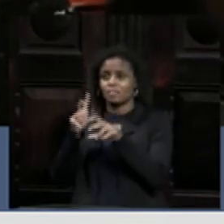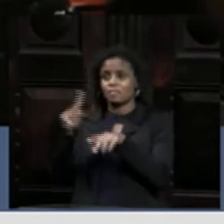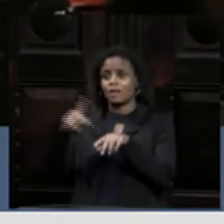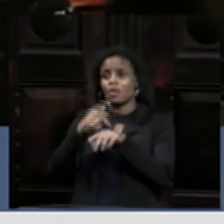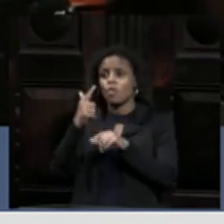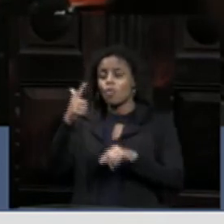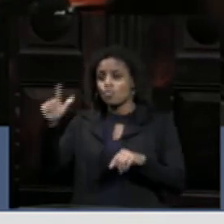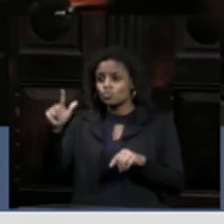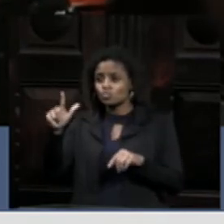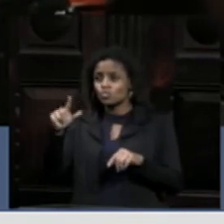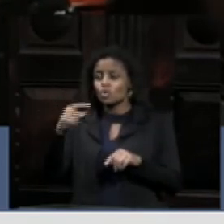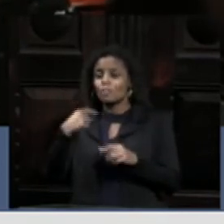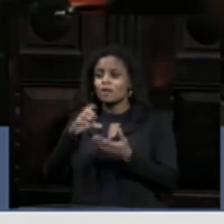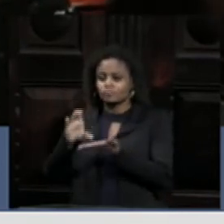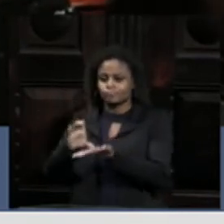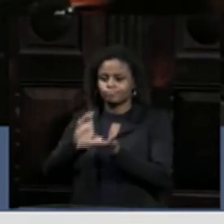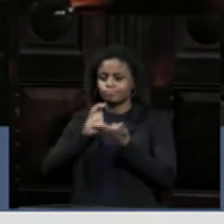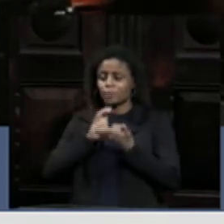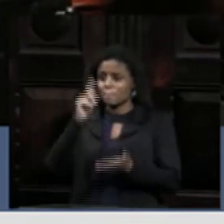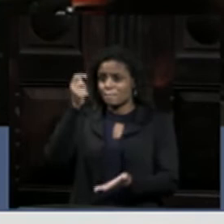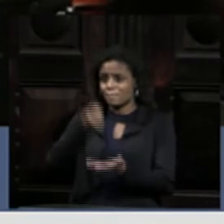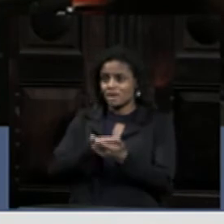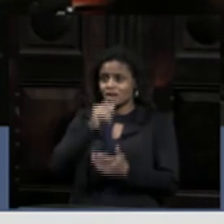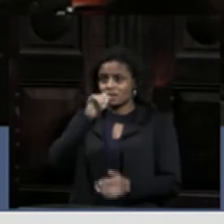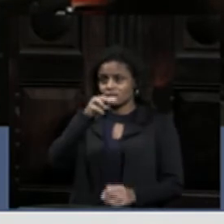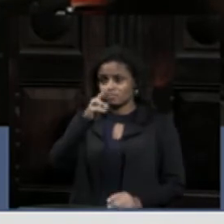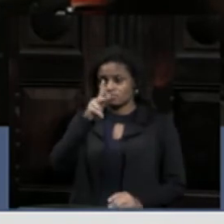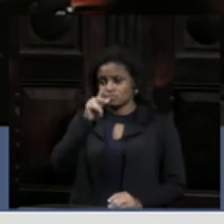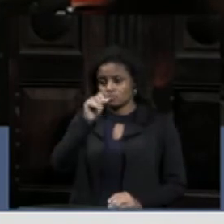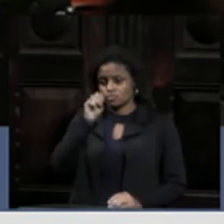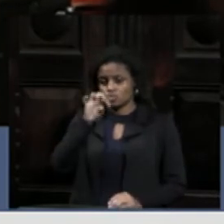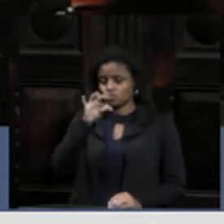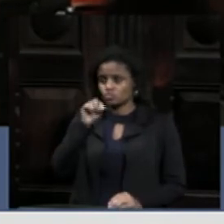um real de ICMS.